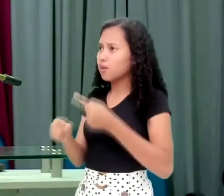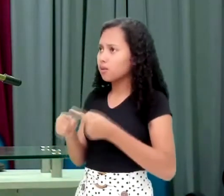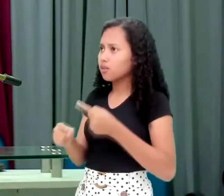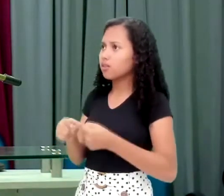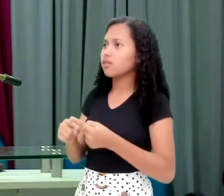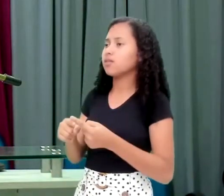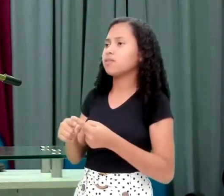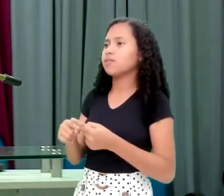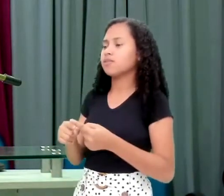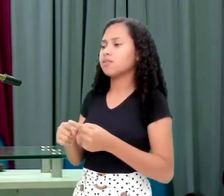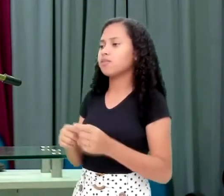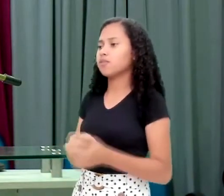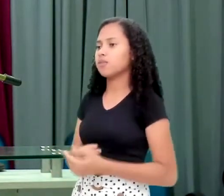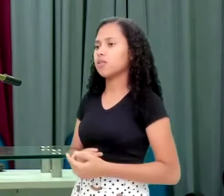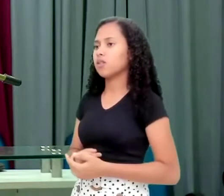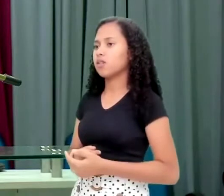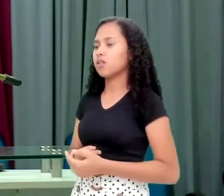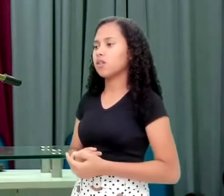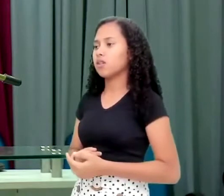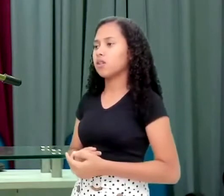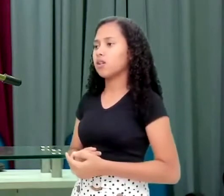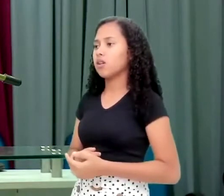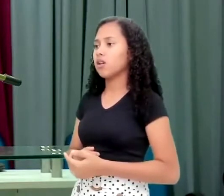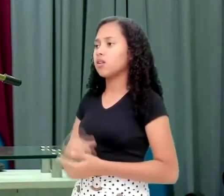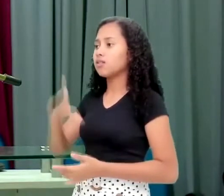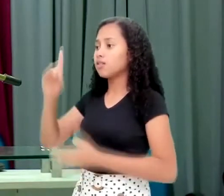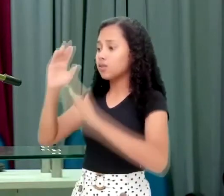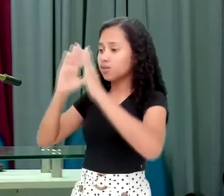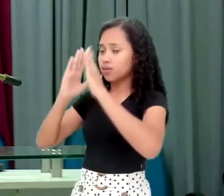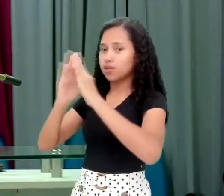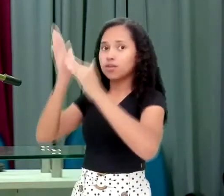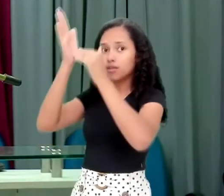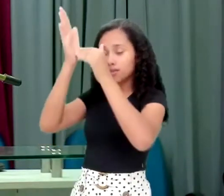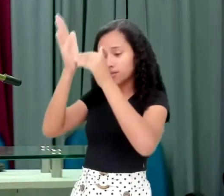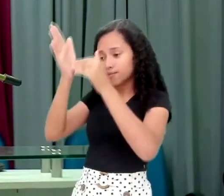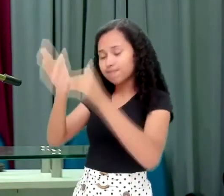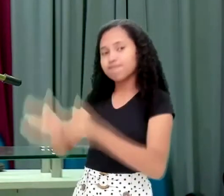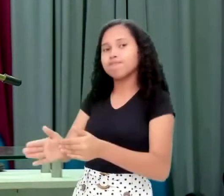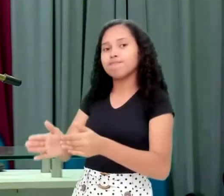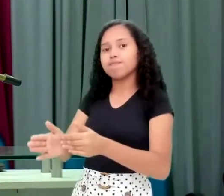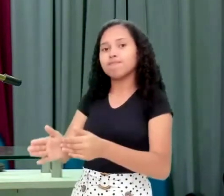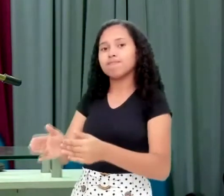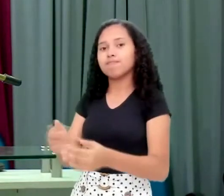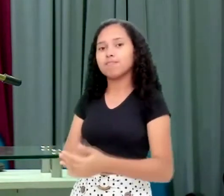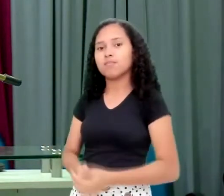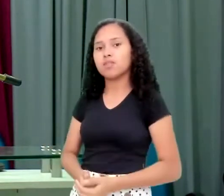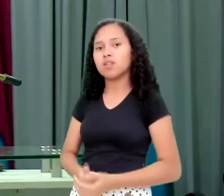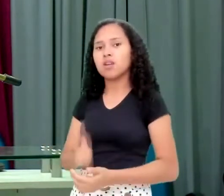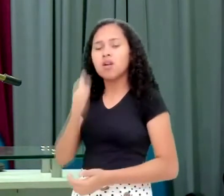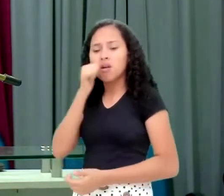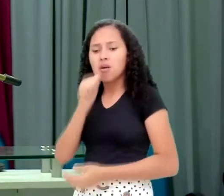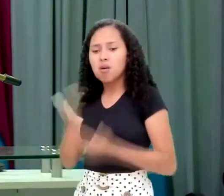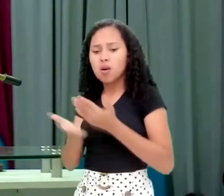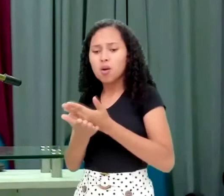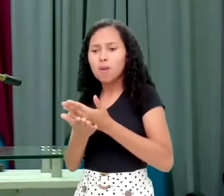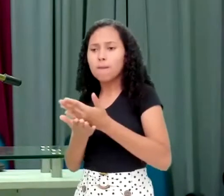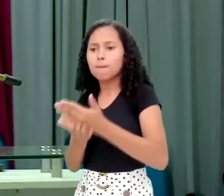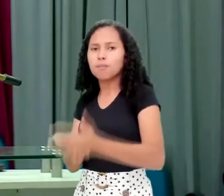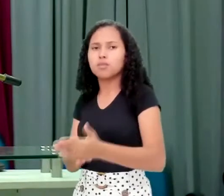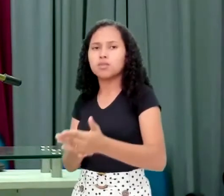Senhor casa firme ao teu Senhor. Olha, irmãos, ela começa a fazer uma